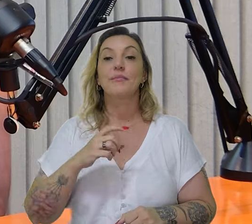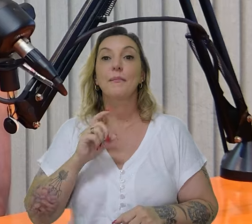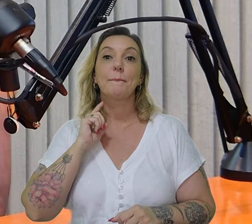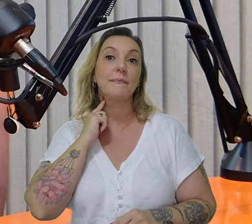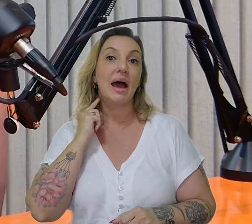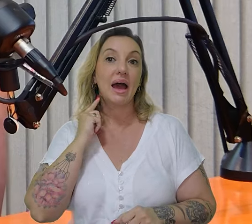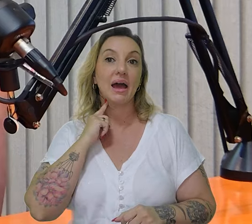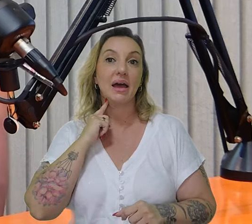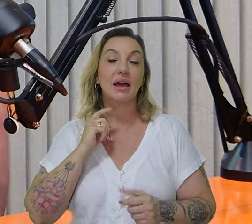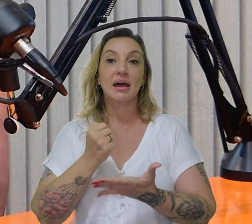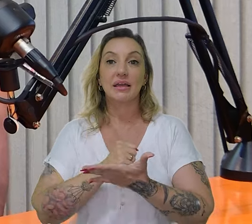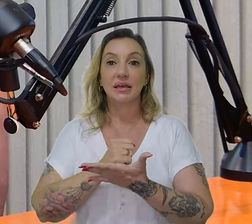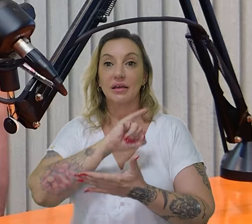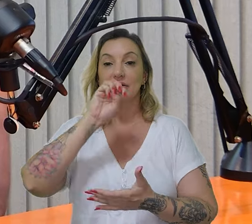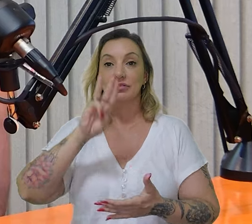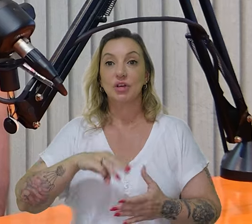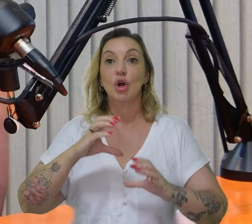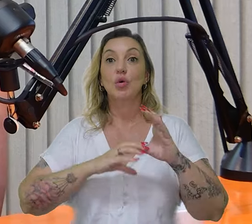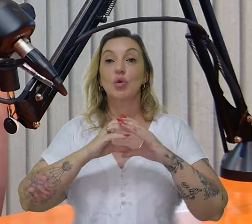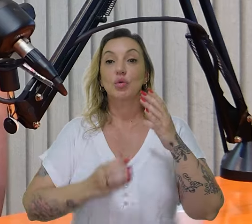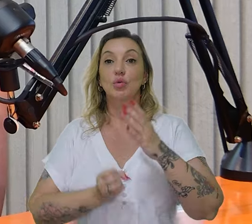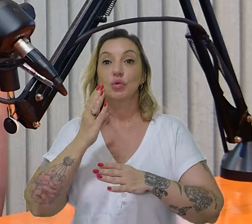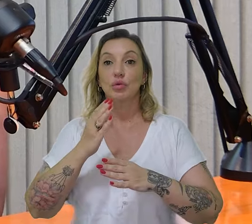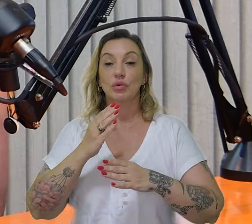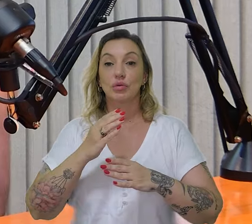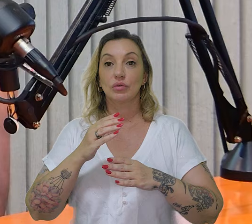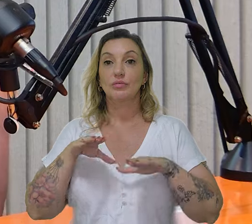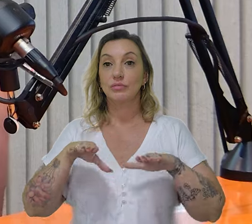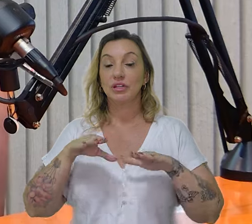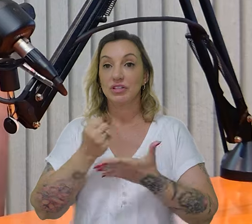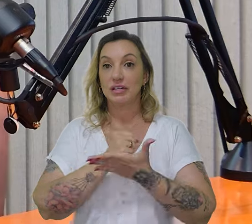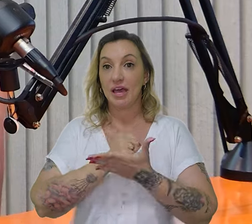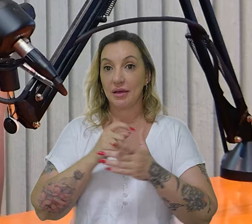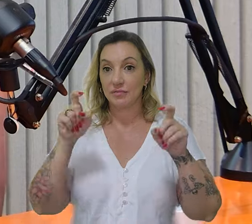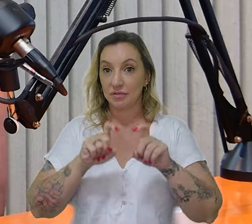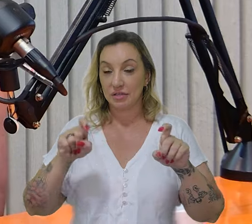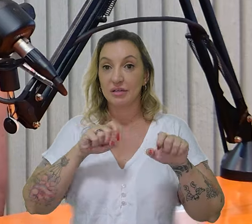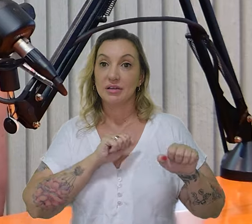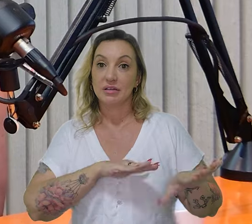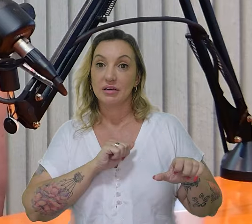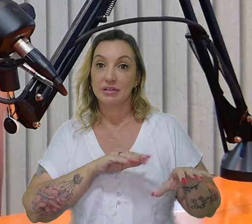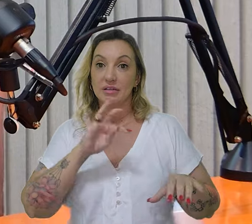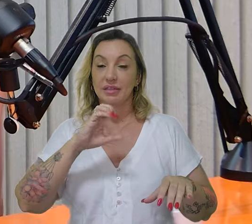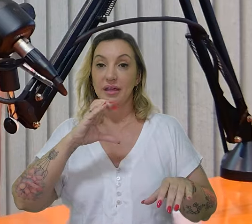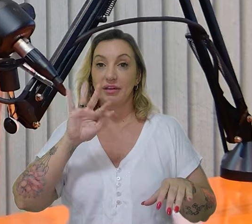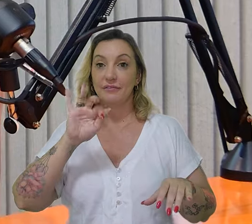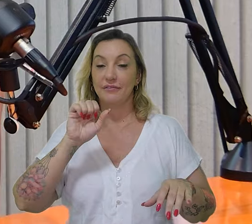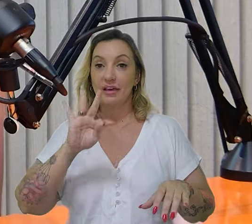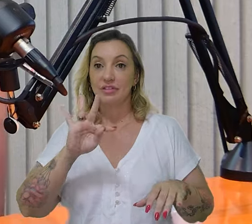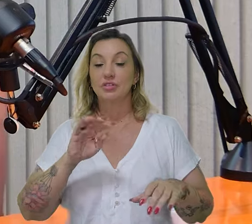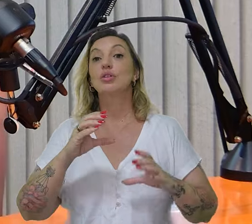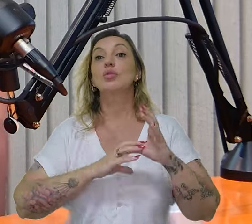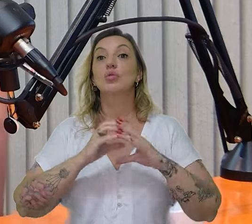tem a Game Jam que é um concurso para produção de Pit para game digital e em setembro a gente tem o techfest que é um